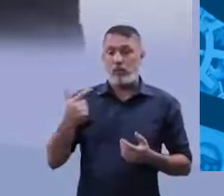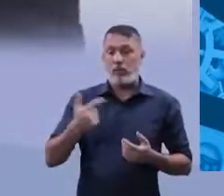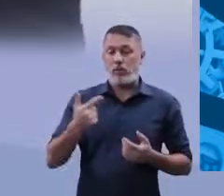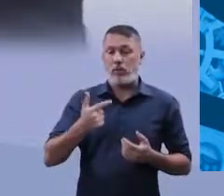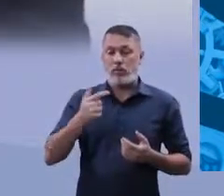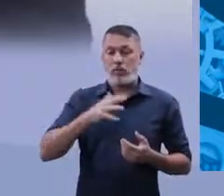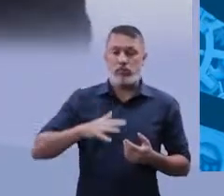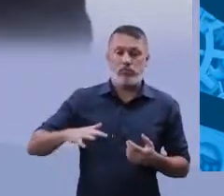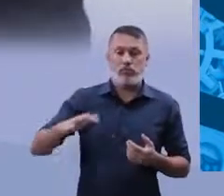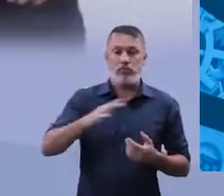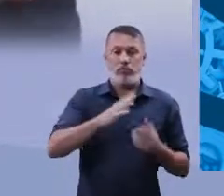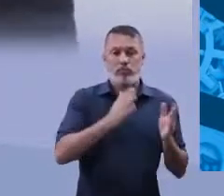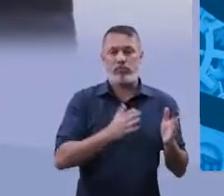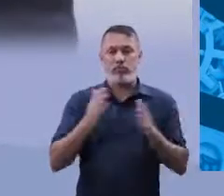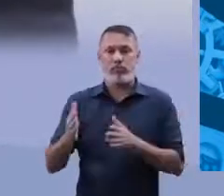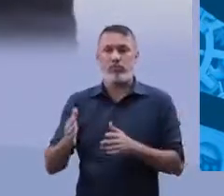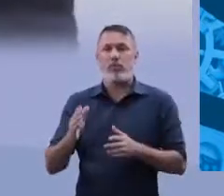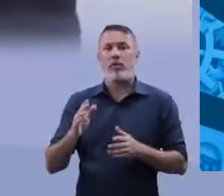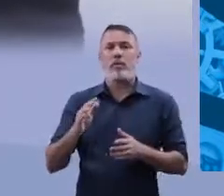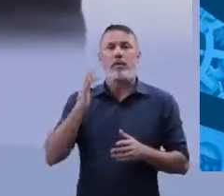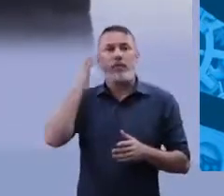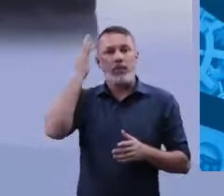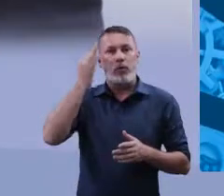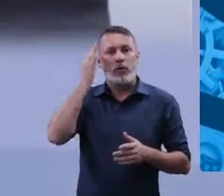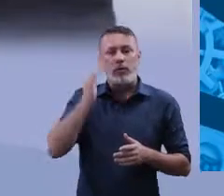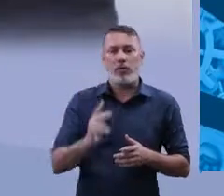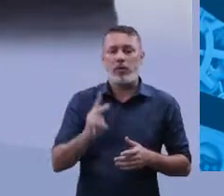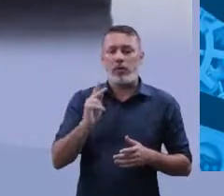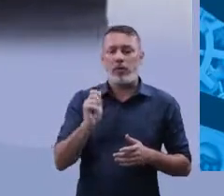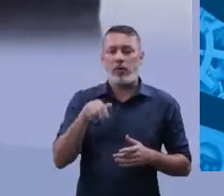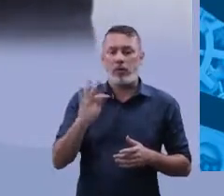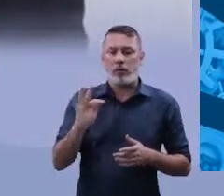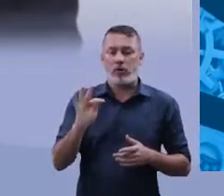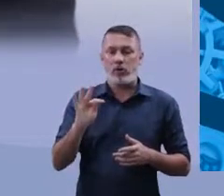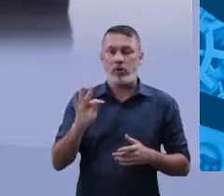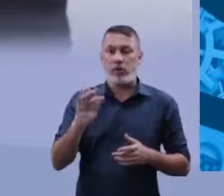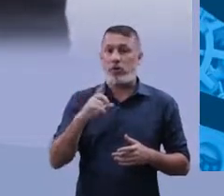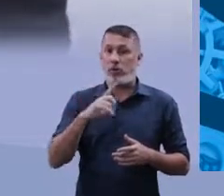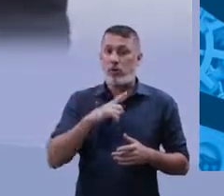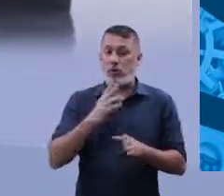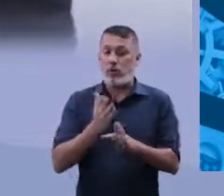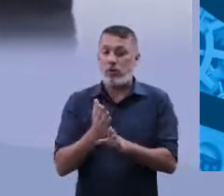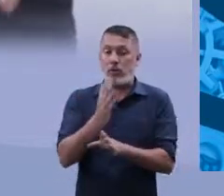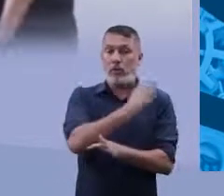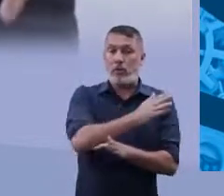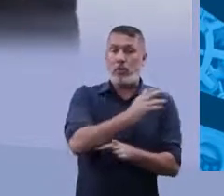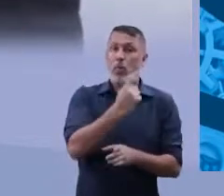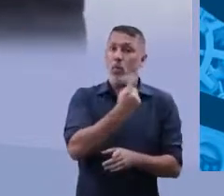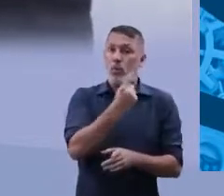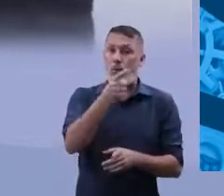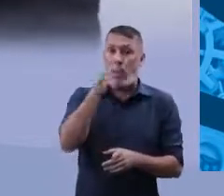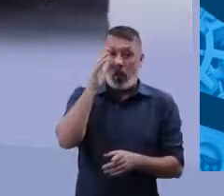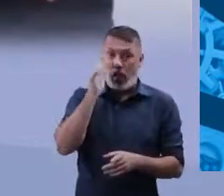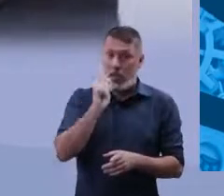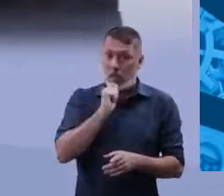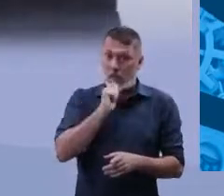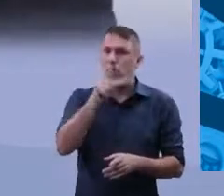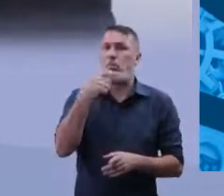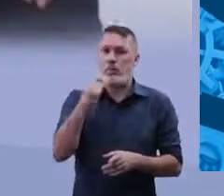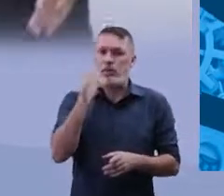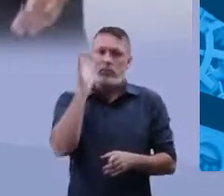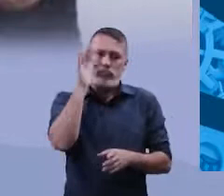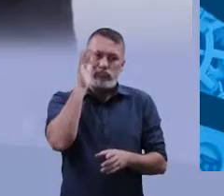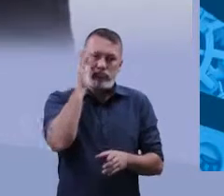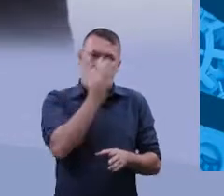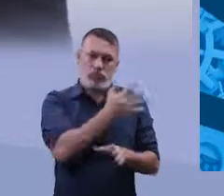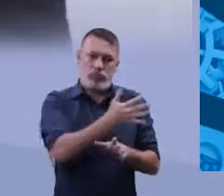2 da filosofia kantiana. Então, você que ainda não assistiu a aula 1, vai lá, procura o vídeo Filosofia do Pensamento Kantiano, depois você